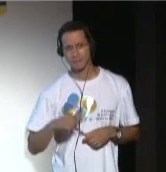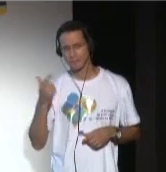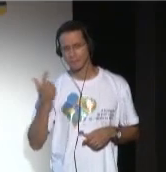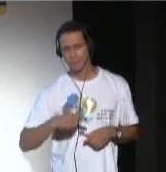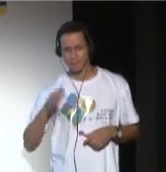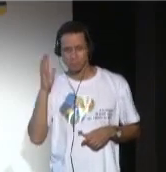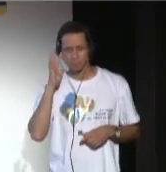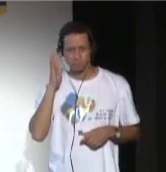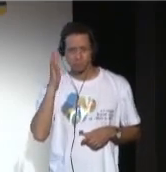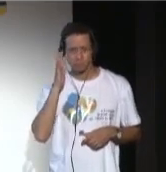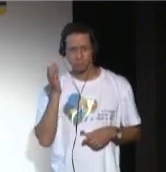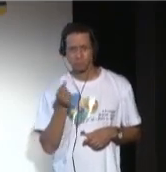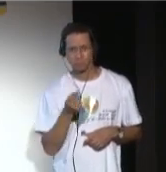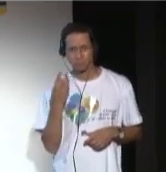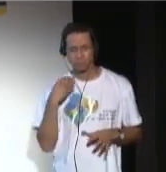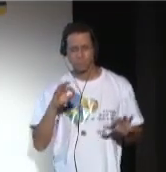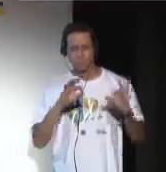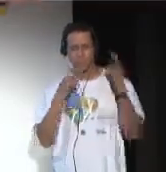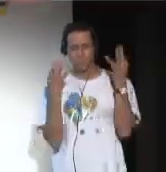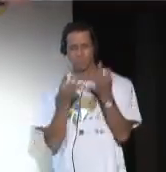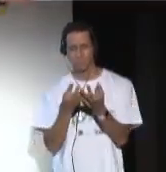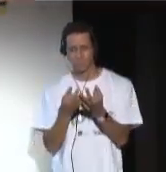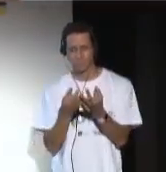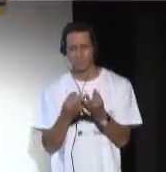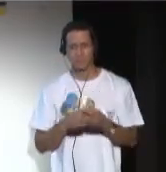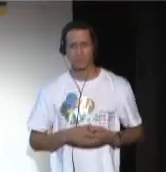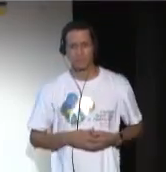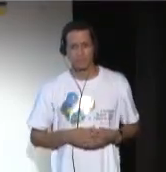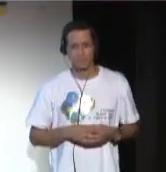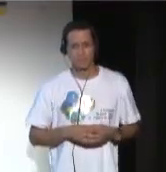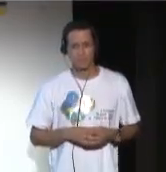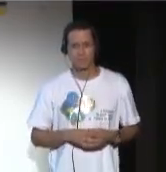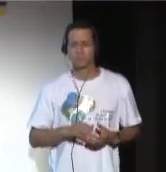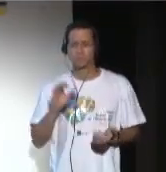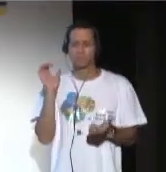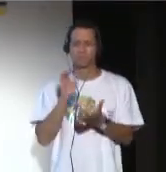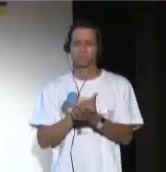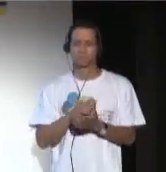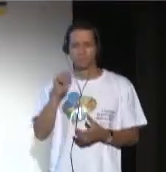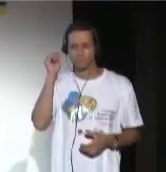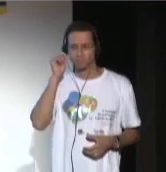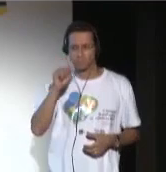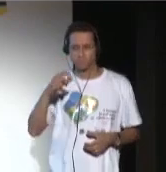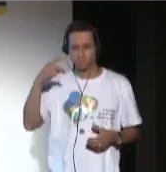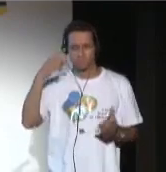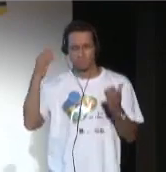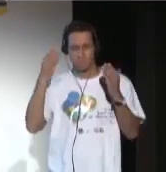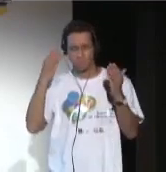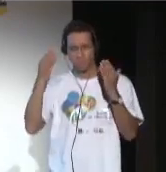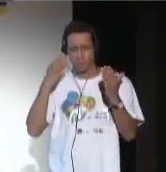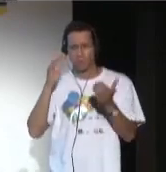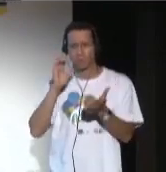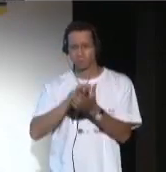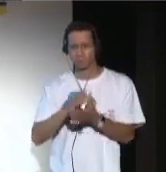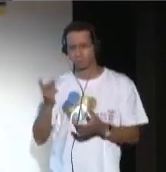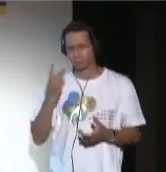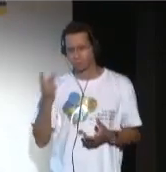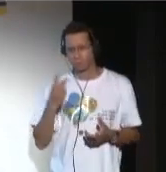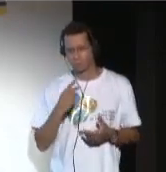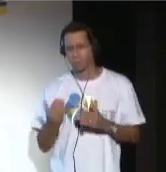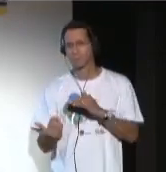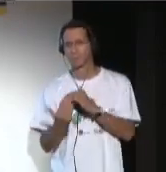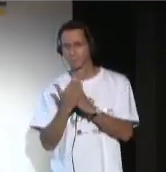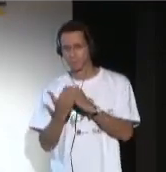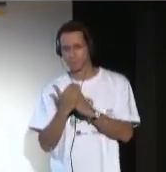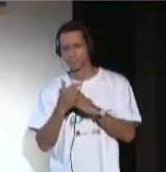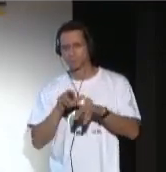pensei enquanto eu pensava na minha família. Como eu falei, eu me casei com uma mulher que é psicóloga, não é? Então, ela me